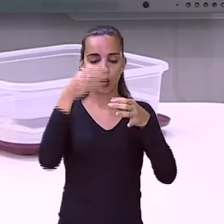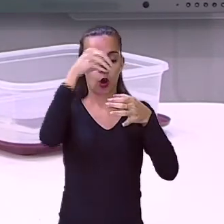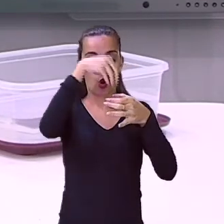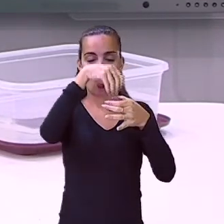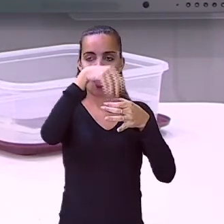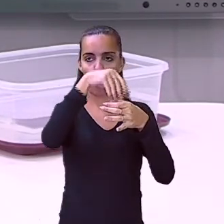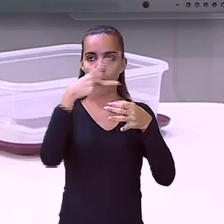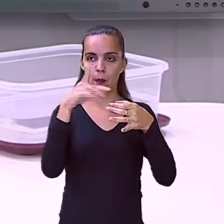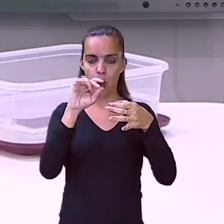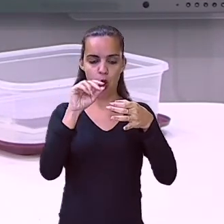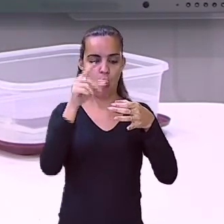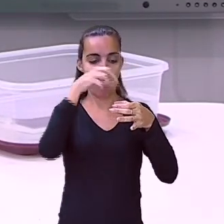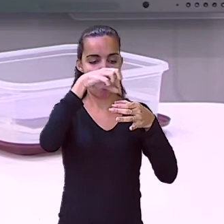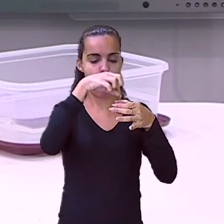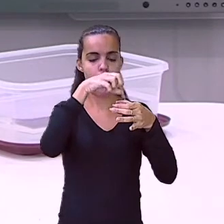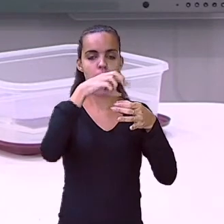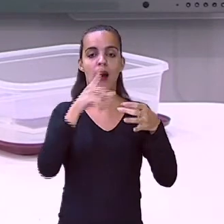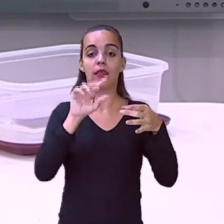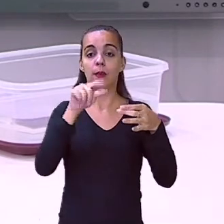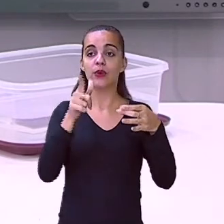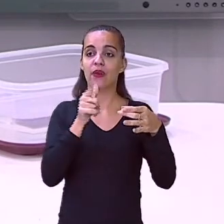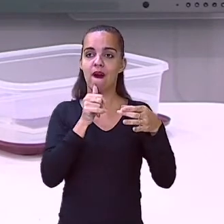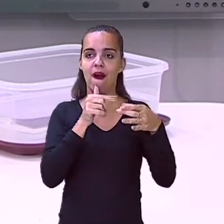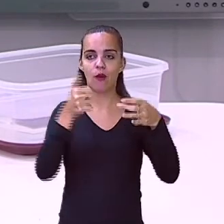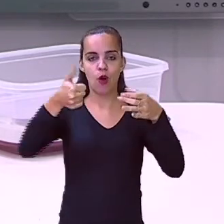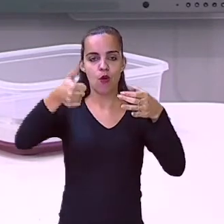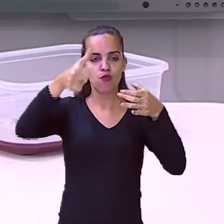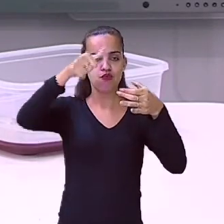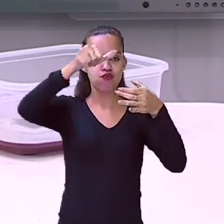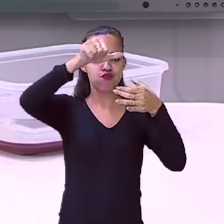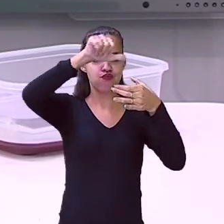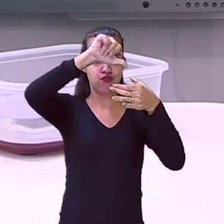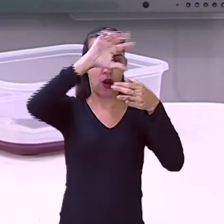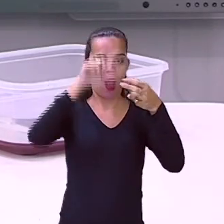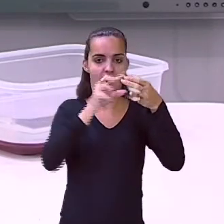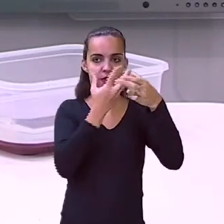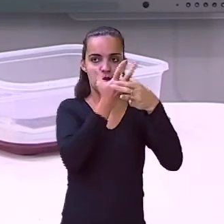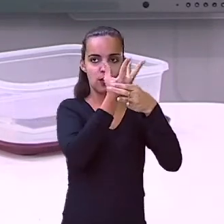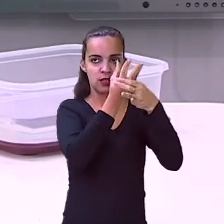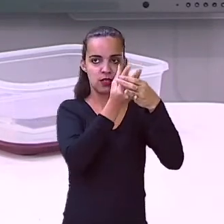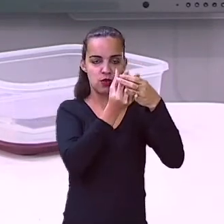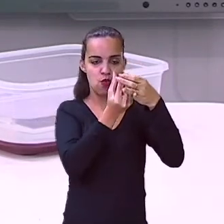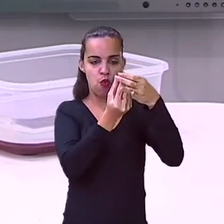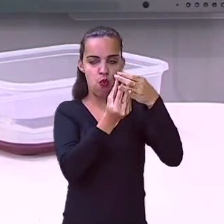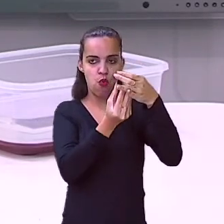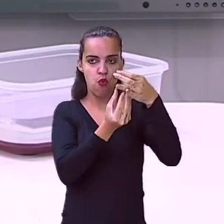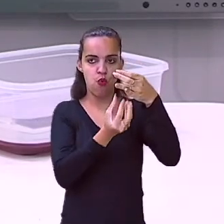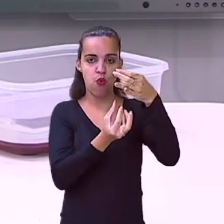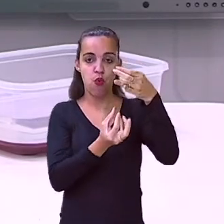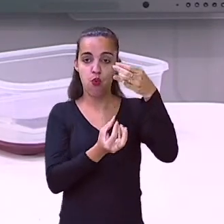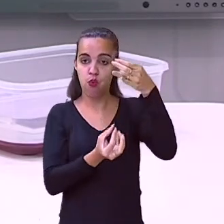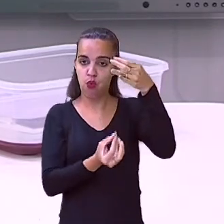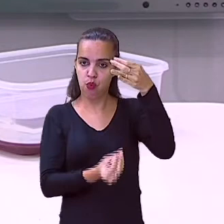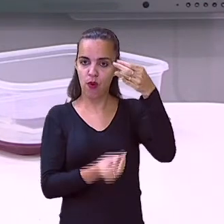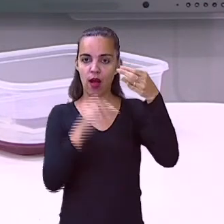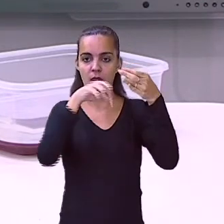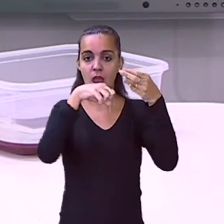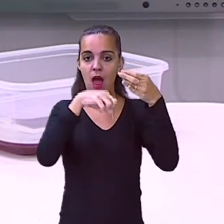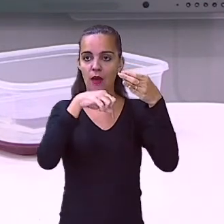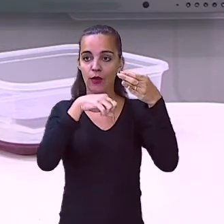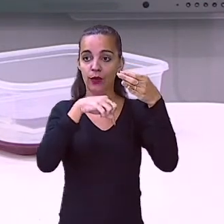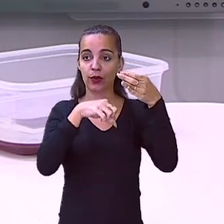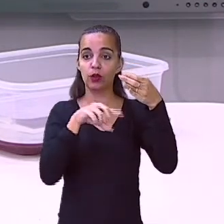passa esta mistura pelo filtro, o resíduo fica retido